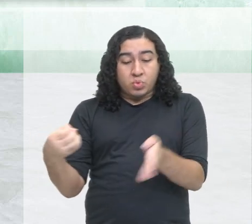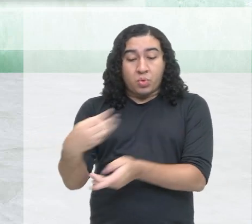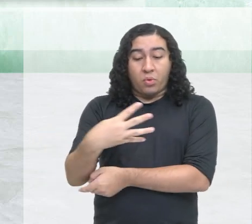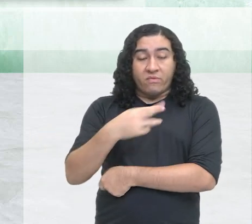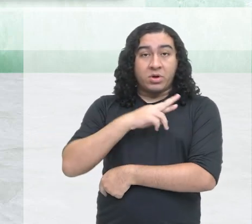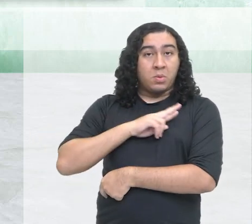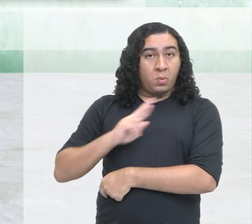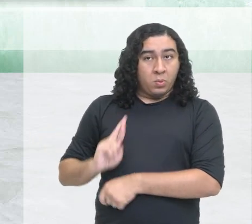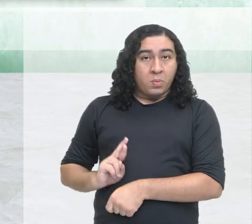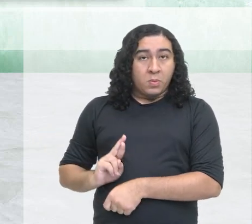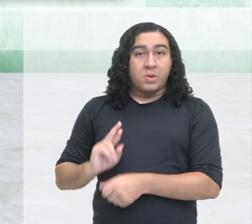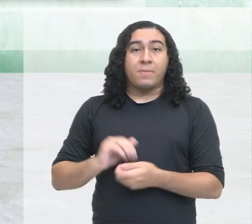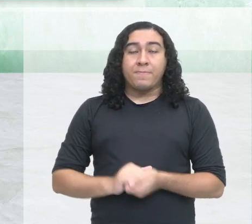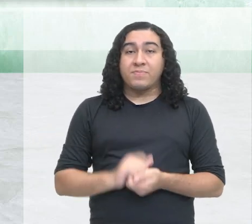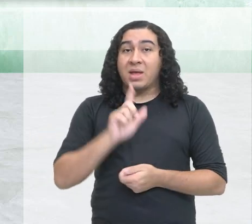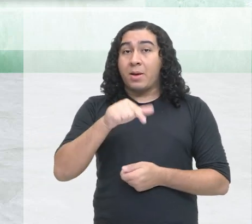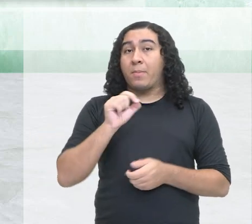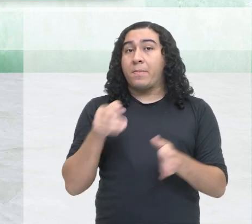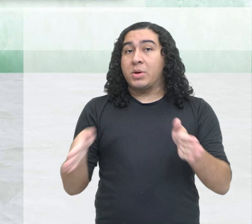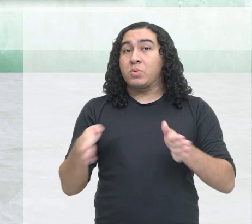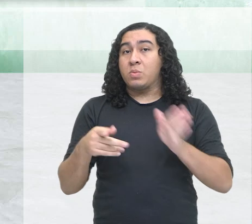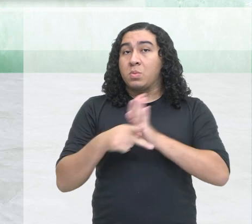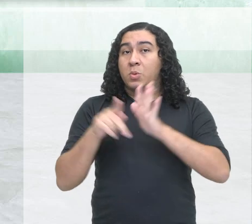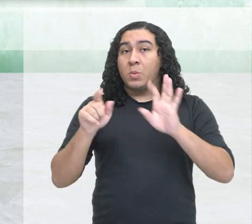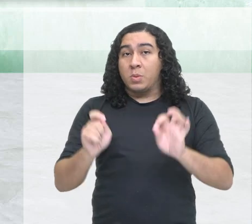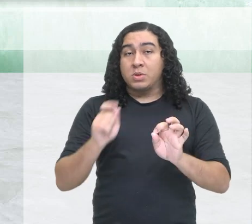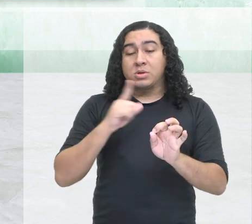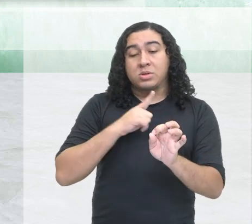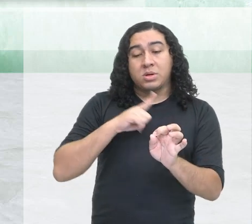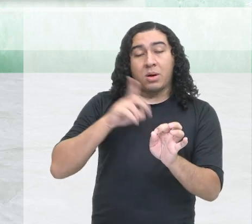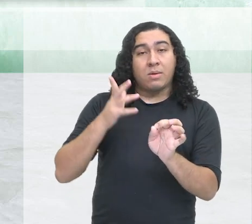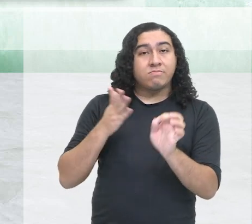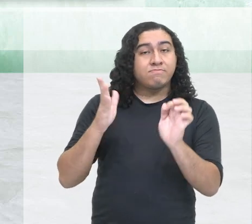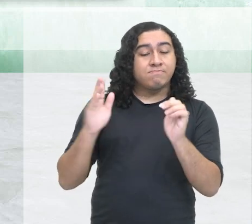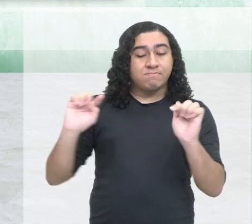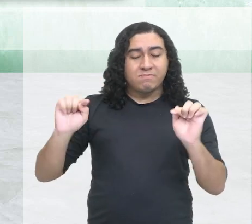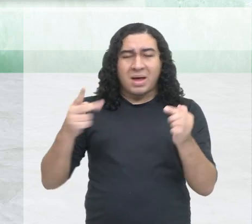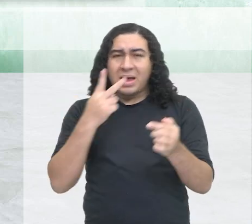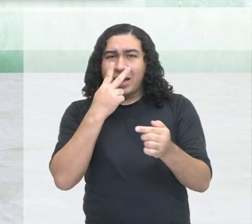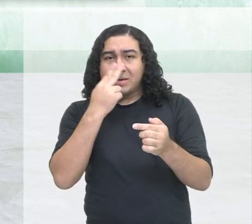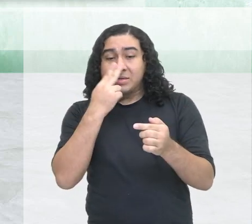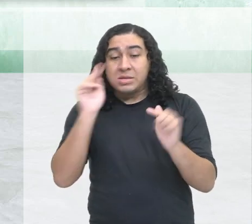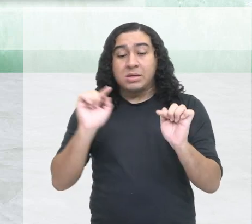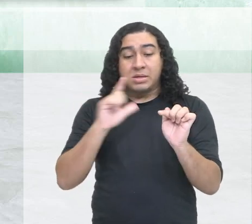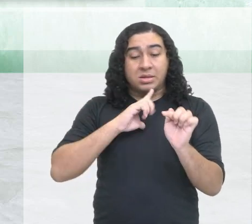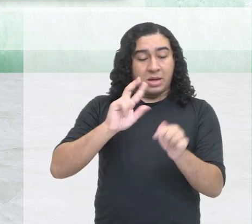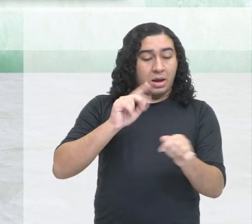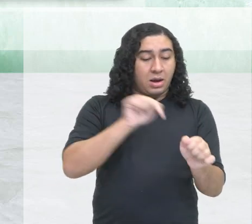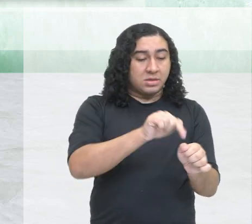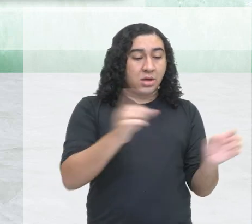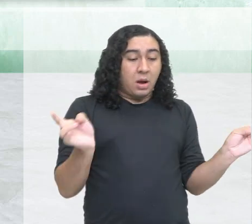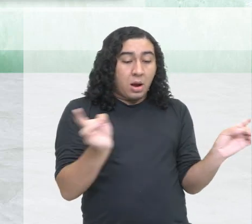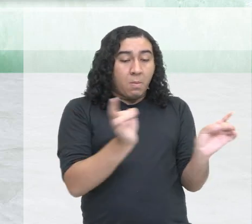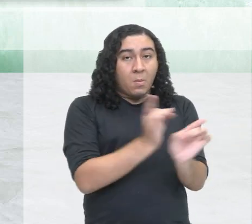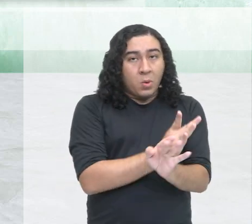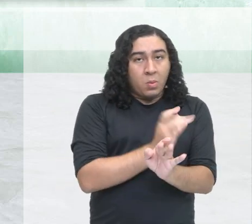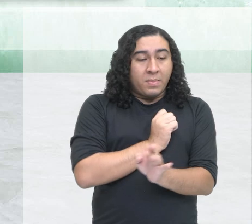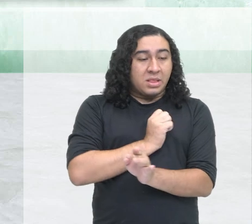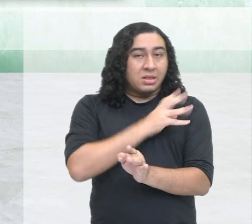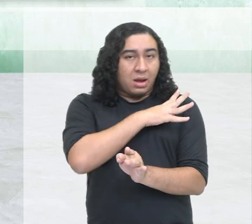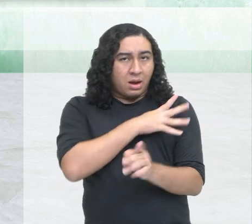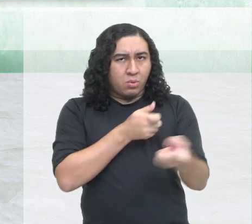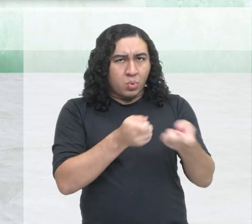Nova República, ele é um período que seguiu, né, após o fim do regime militar. E